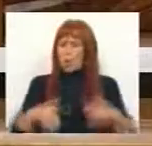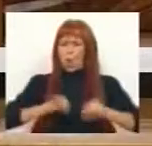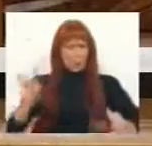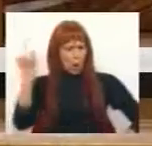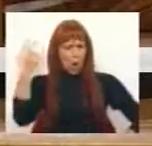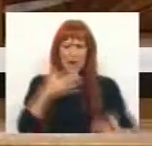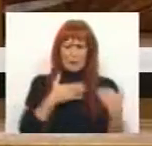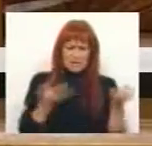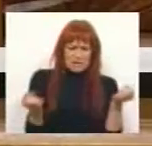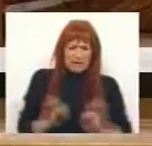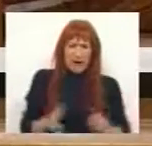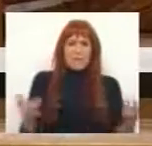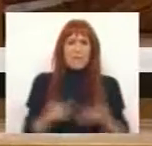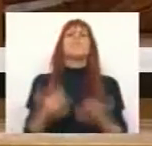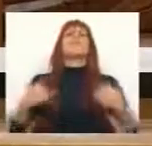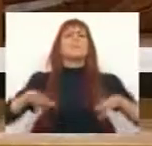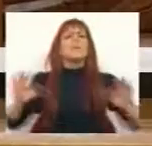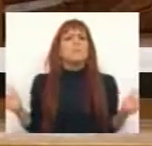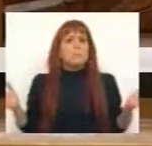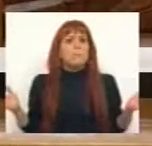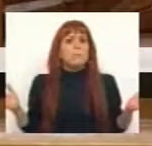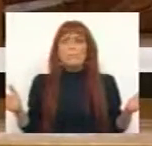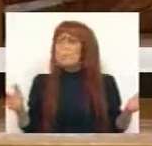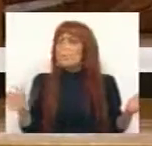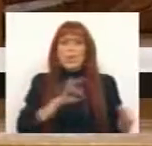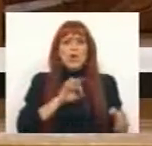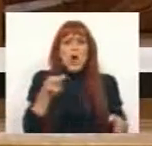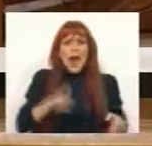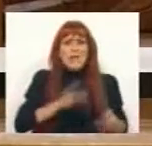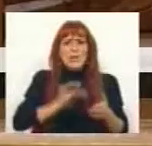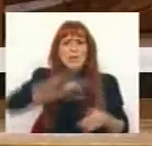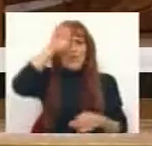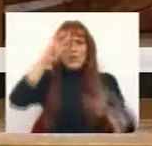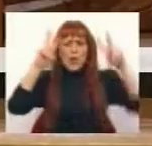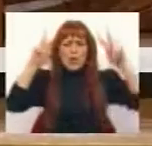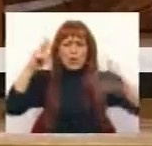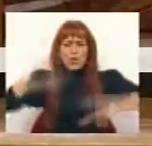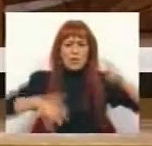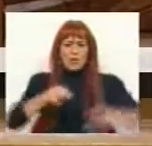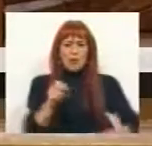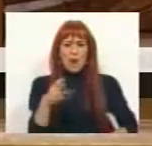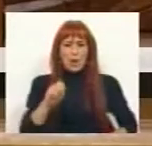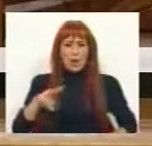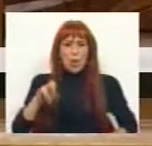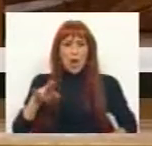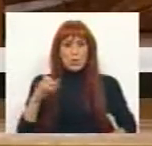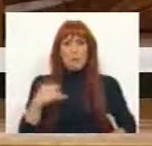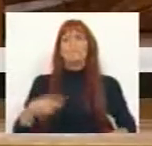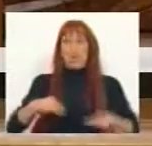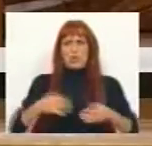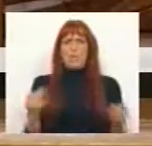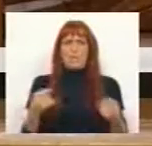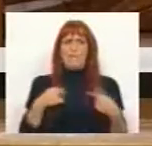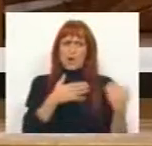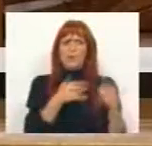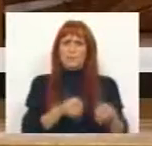assumiriam quaisquer responsabilidades, mas afinal o Sr. ex-secretário de Estado dos Assuntos Fiscais, Paulo Núncio, acabou por assumir